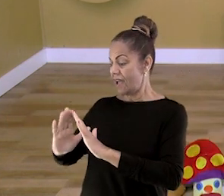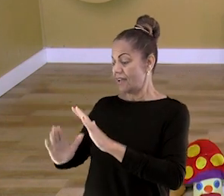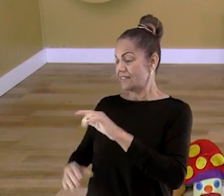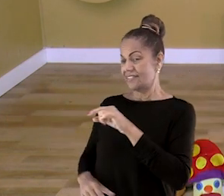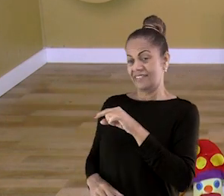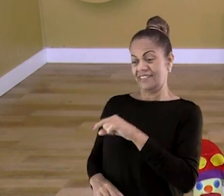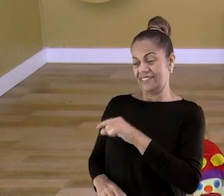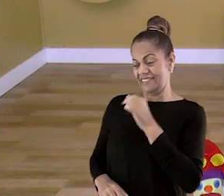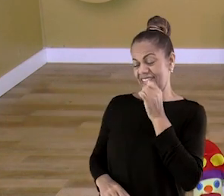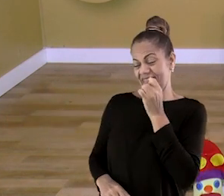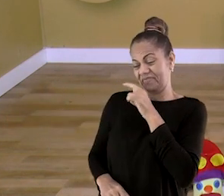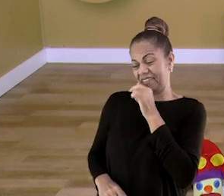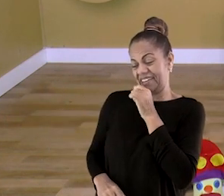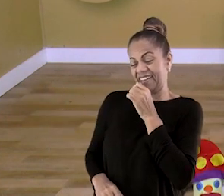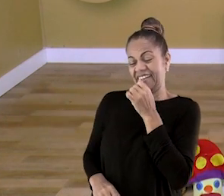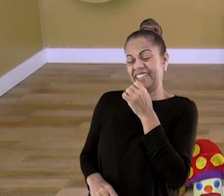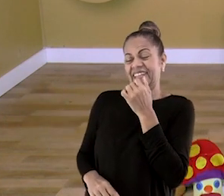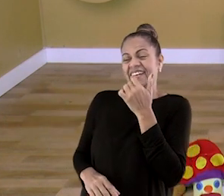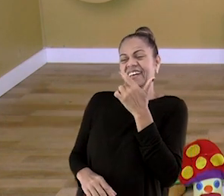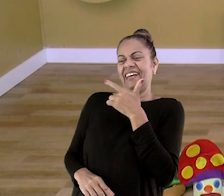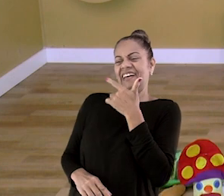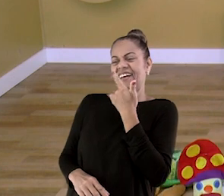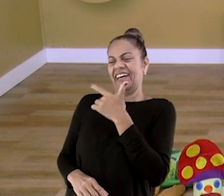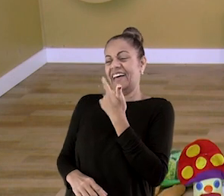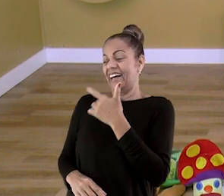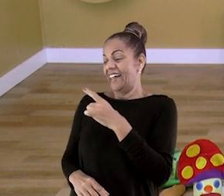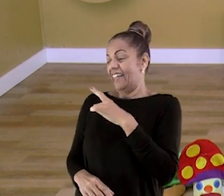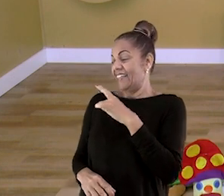tem muitas coisas diferentes